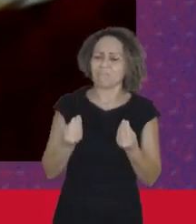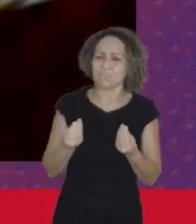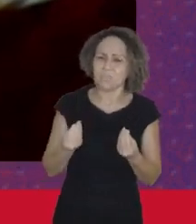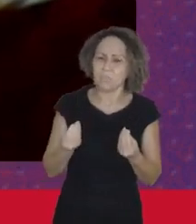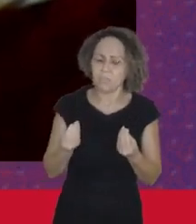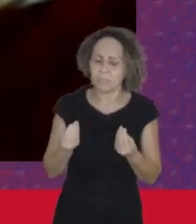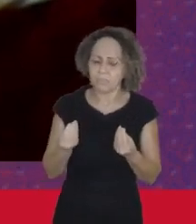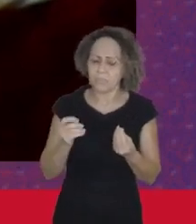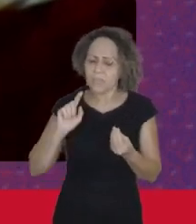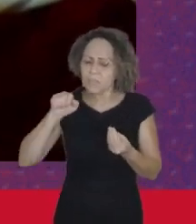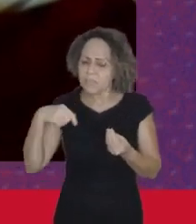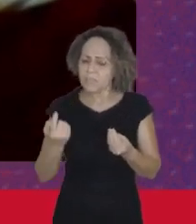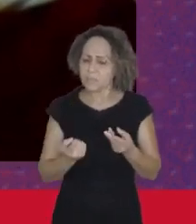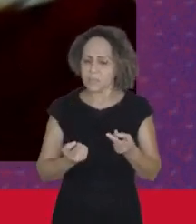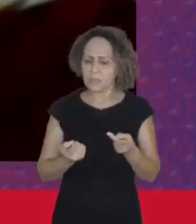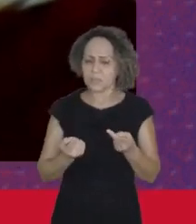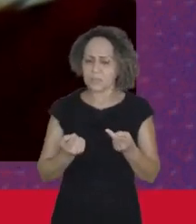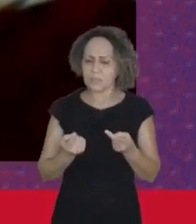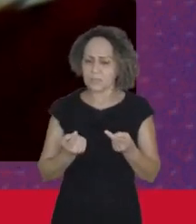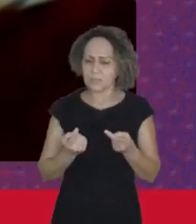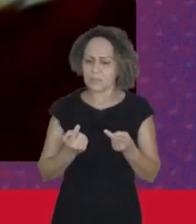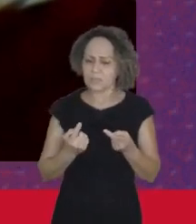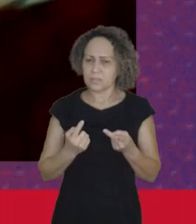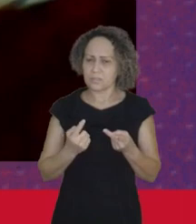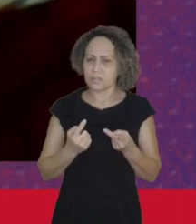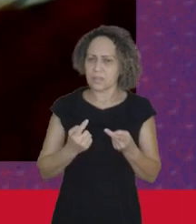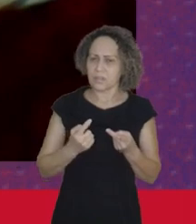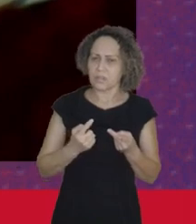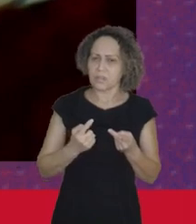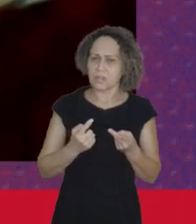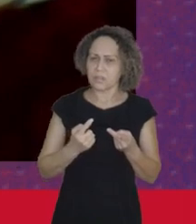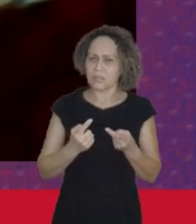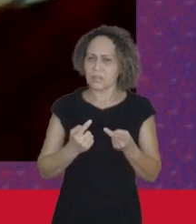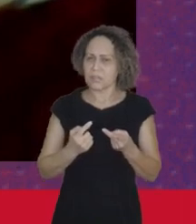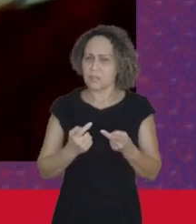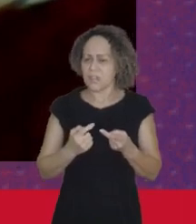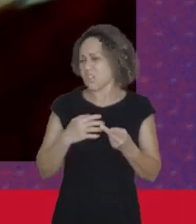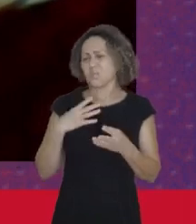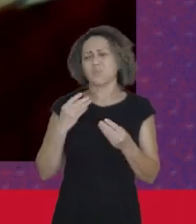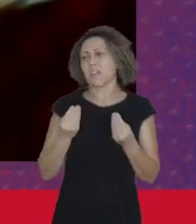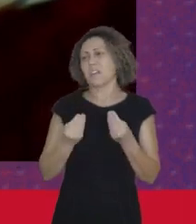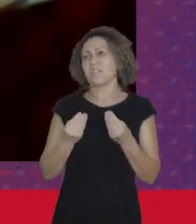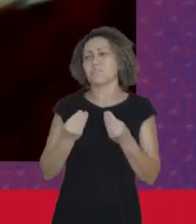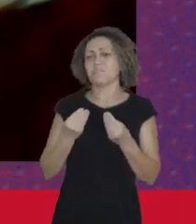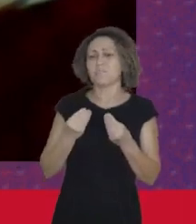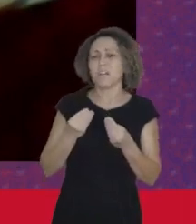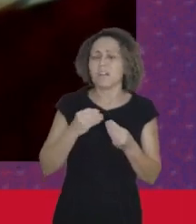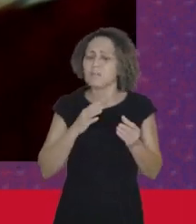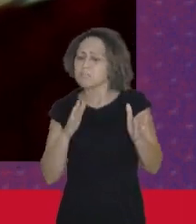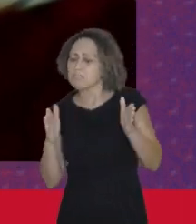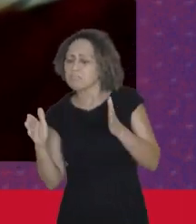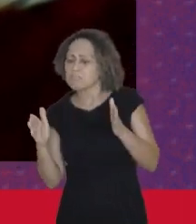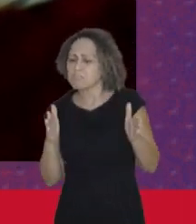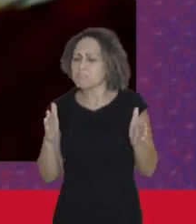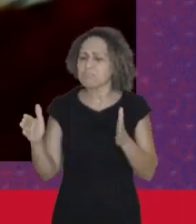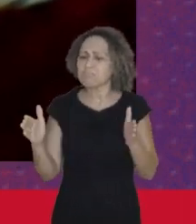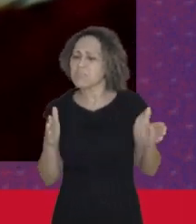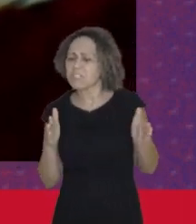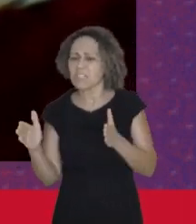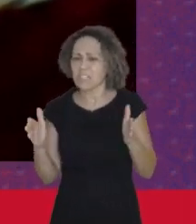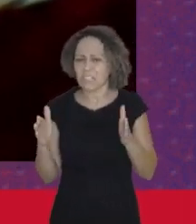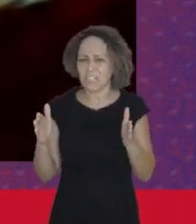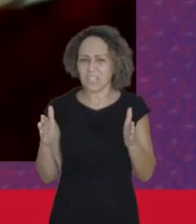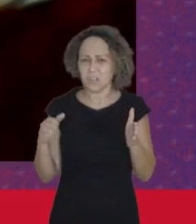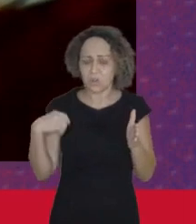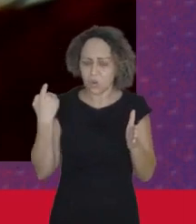nós tivemos, na verdade, não diria tanto que são muito tempo depois, é quase que paralelamente a gente